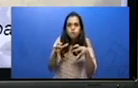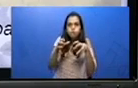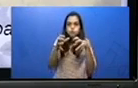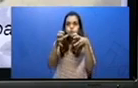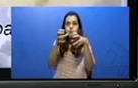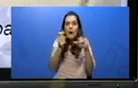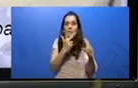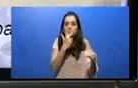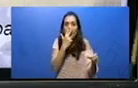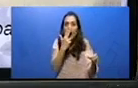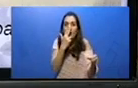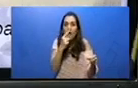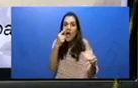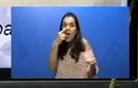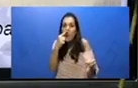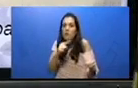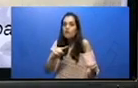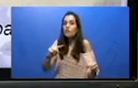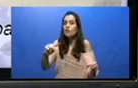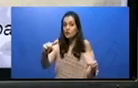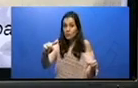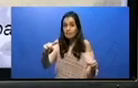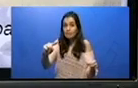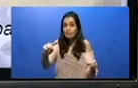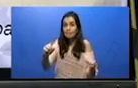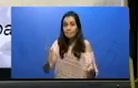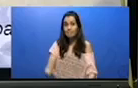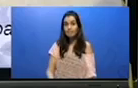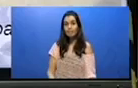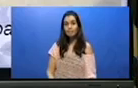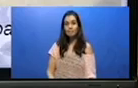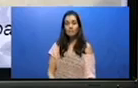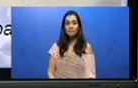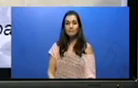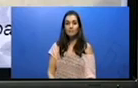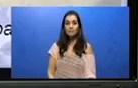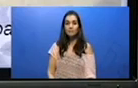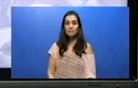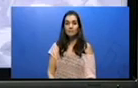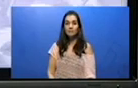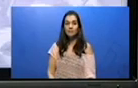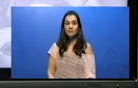fica parecendo, os membros atacados ficam parecendo o membro de um elefante.